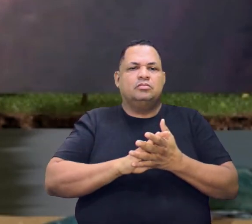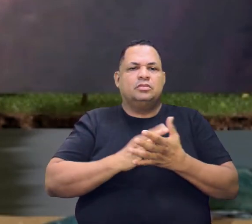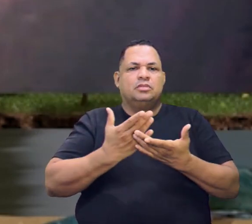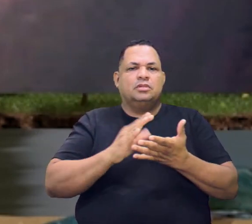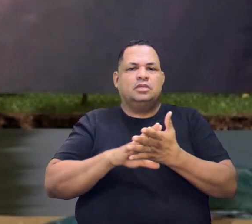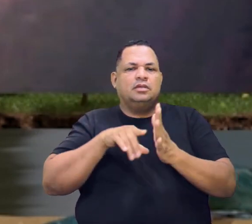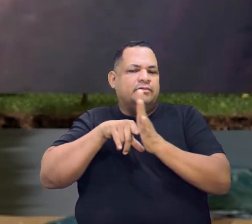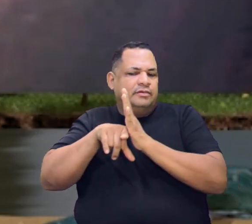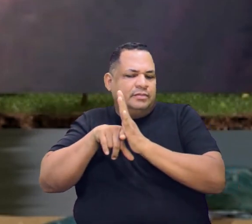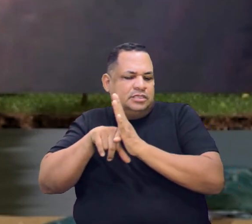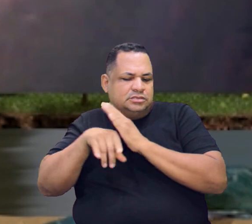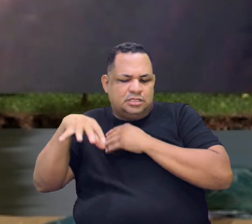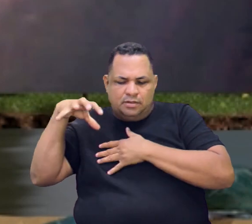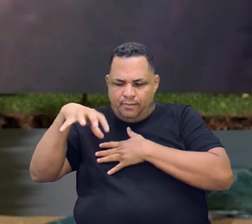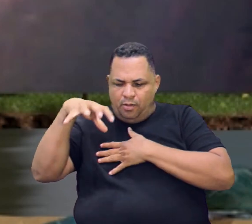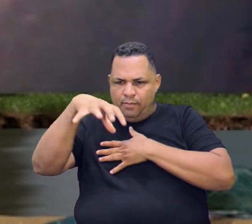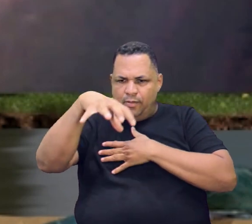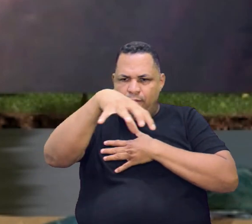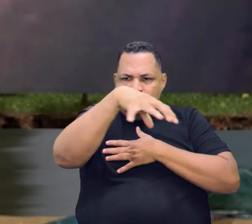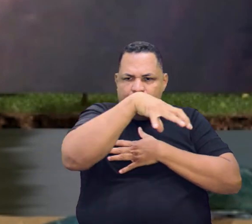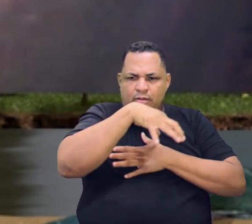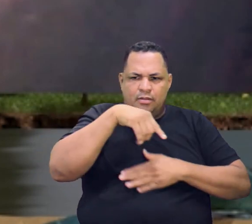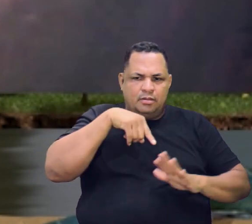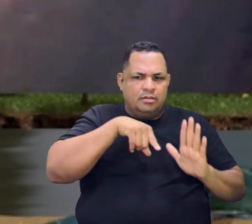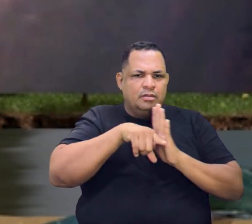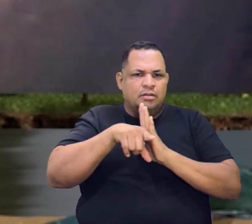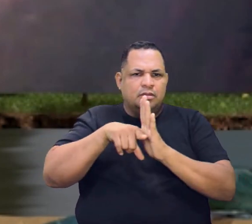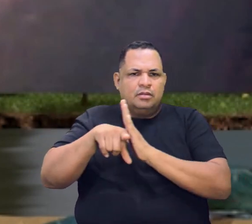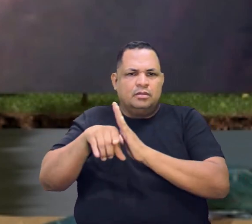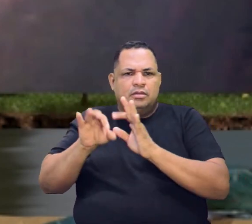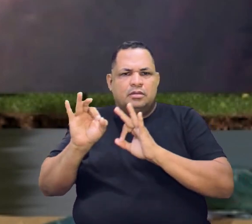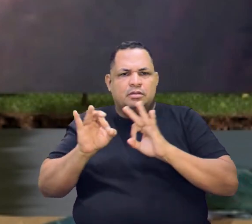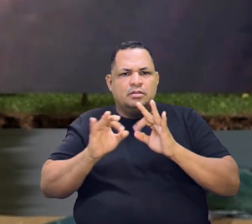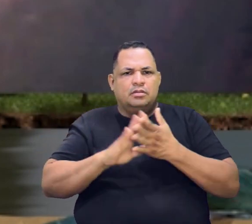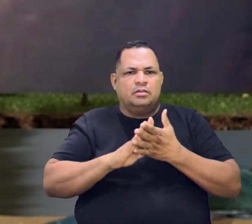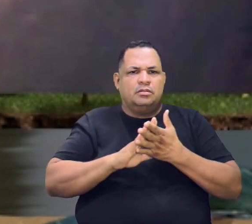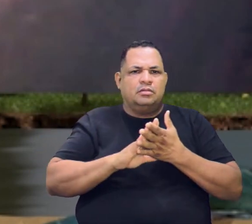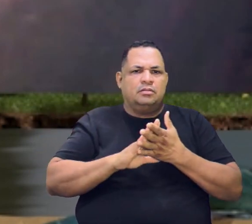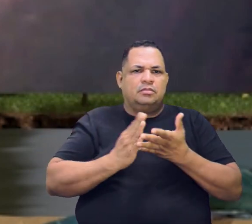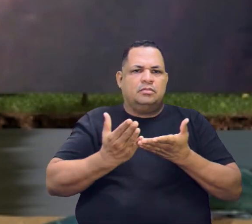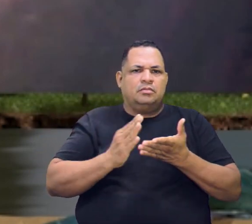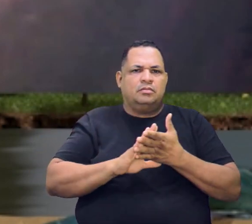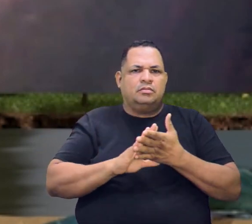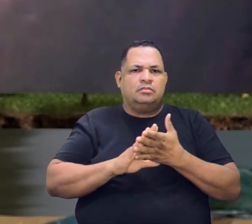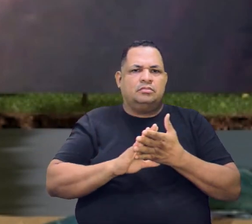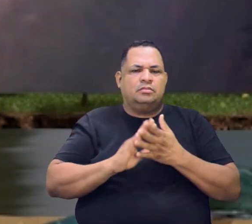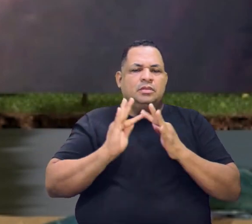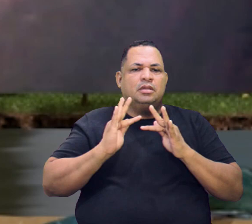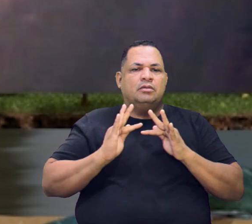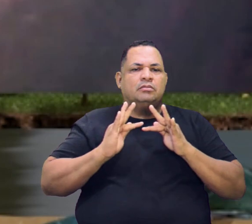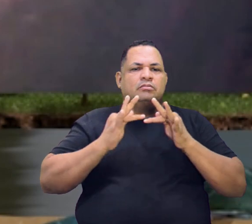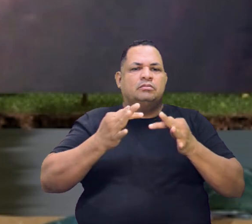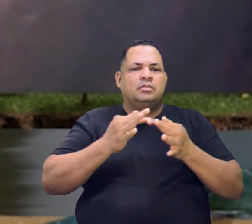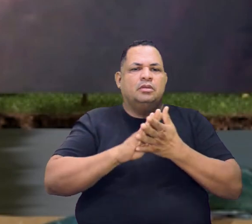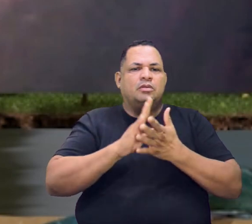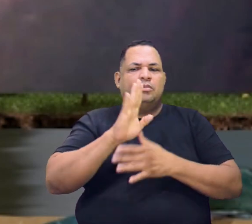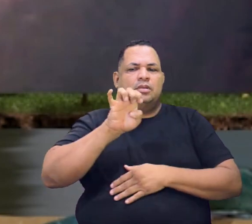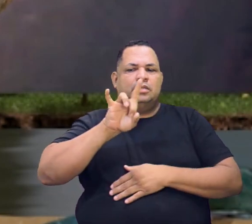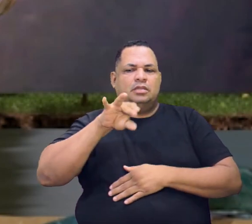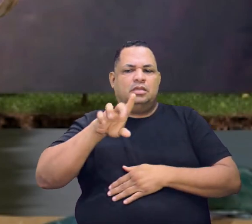Em 1915, Rondon chega a Santo Antônio do Rio Madeira. Ali nós temos a construção da